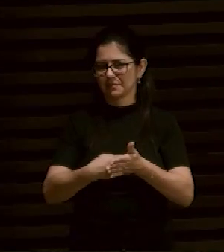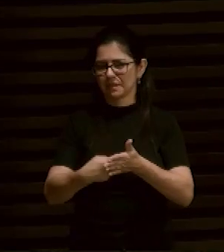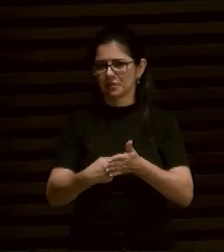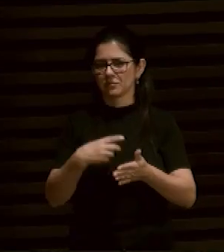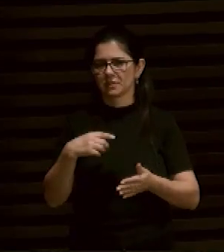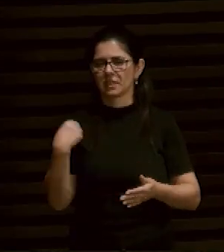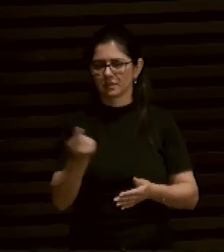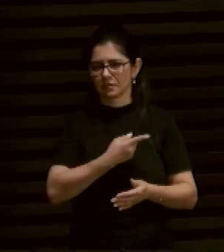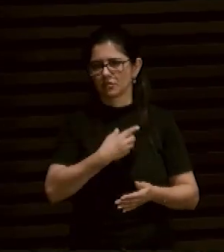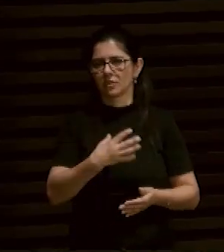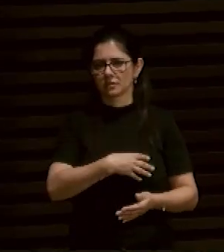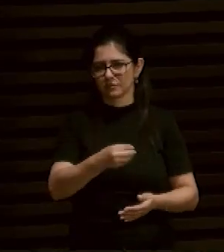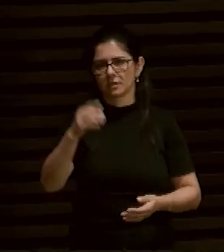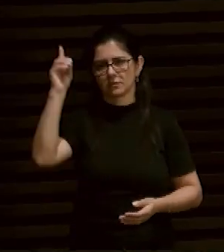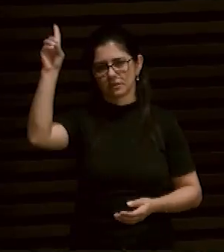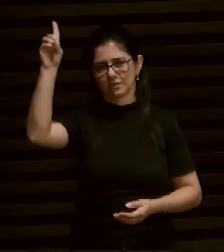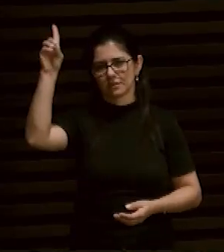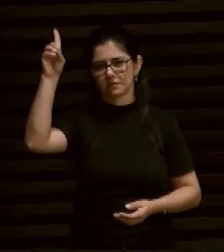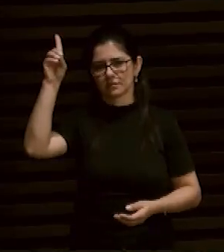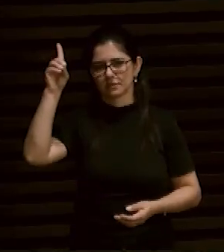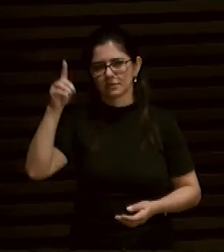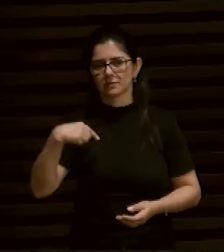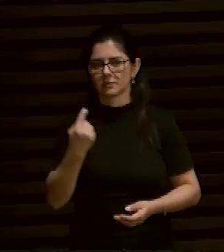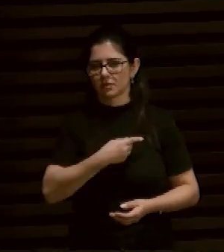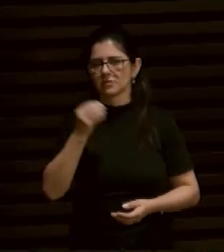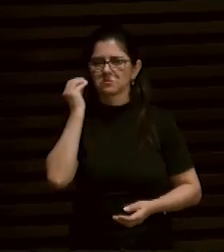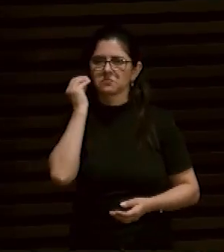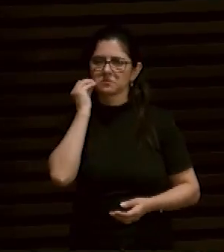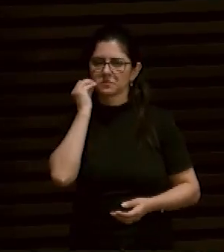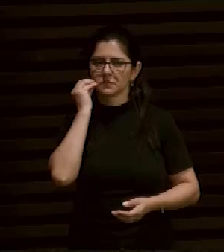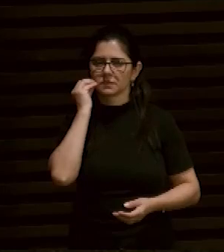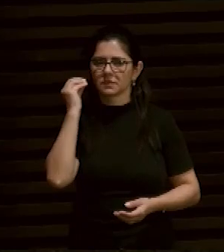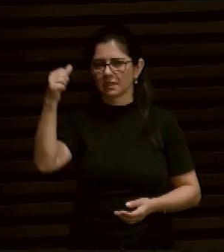Deus, nós temos experimentado de um arrependimento genuíno como esse.